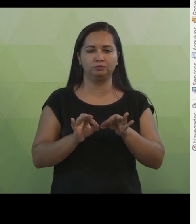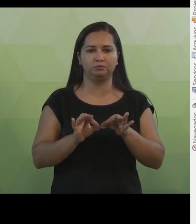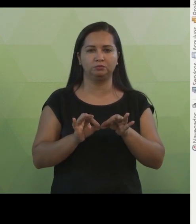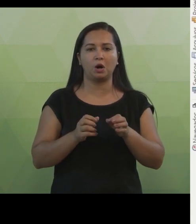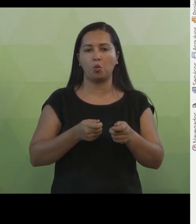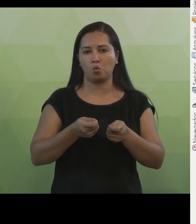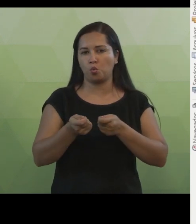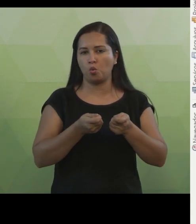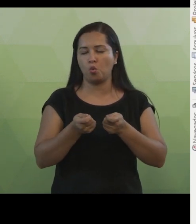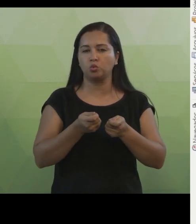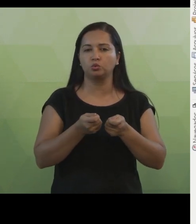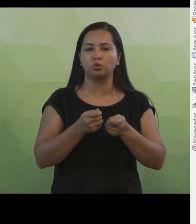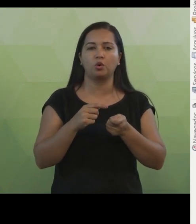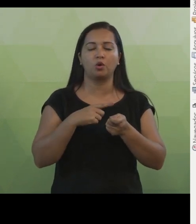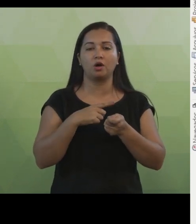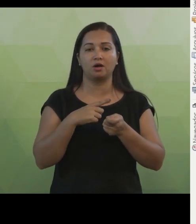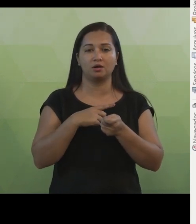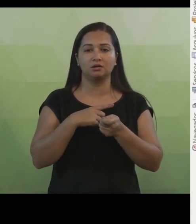18.